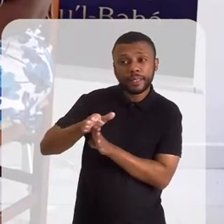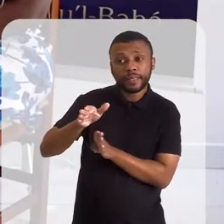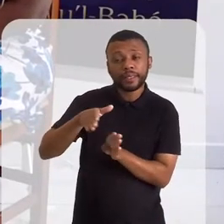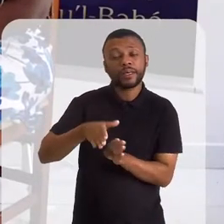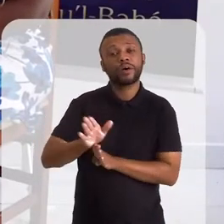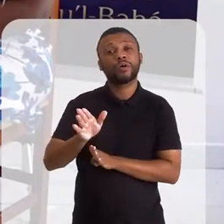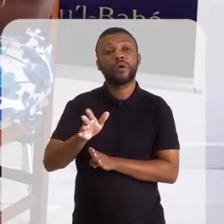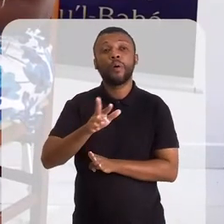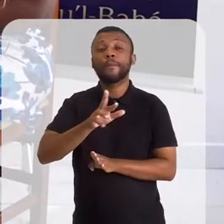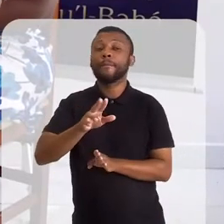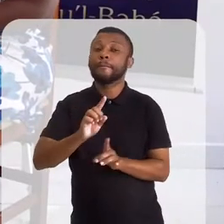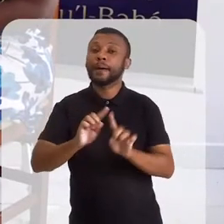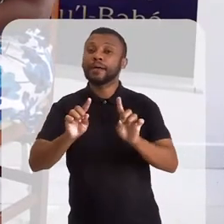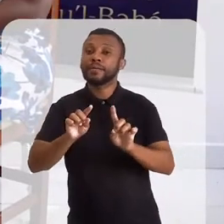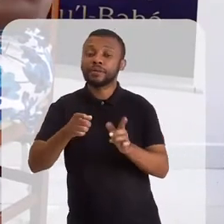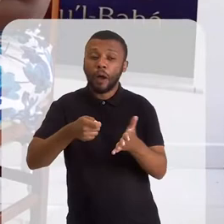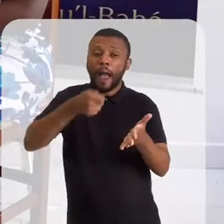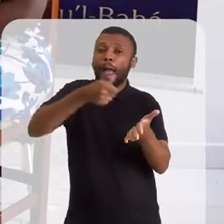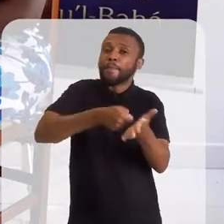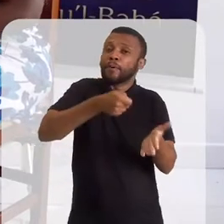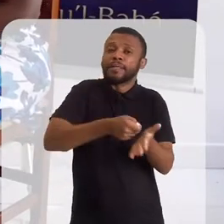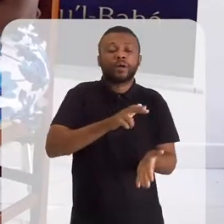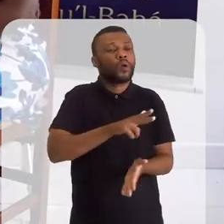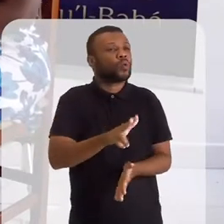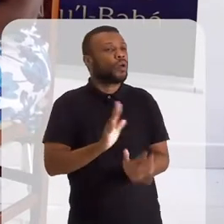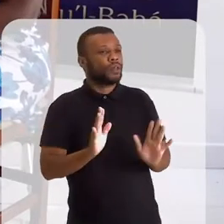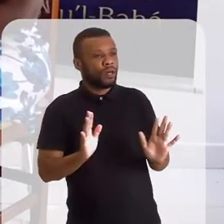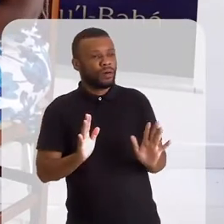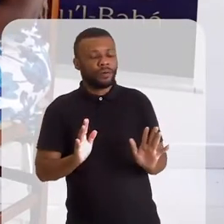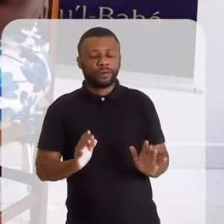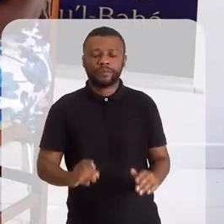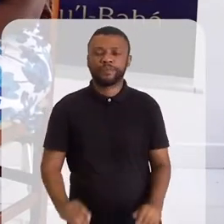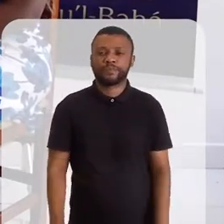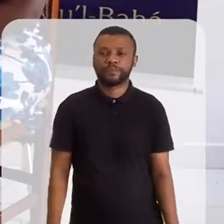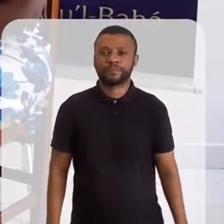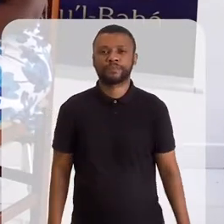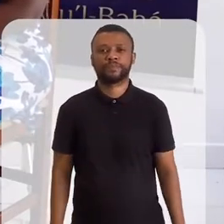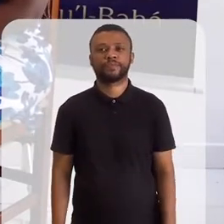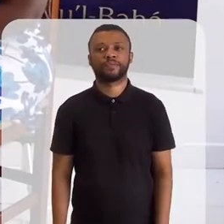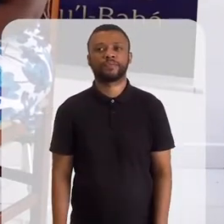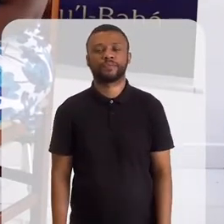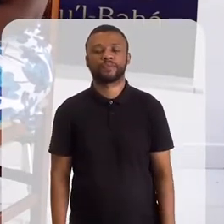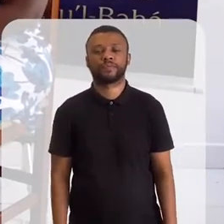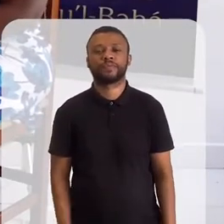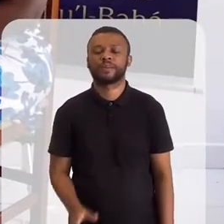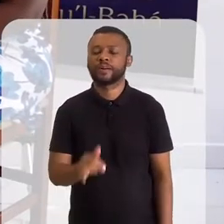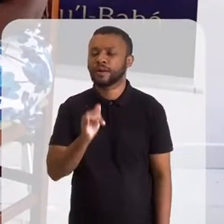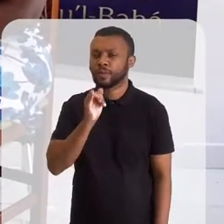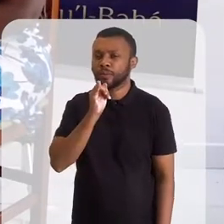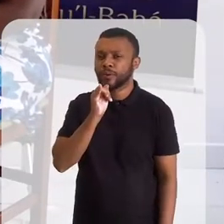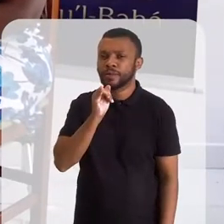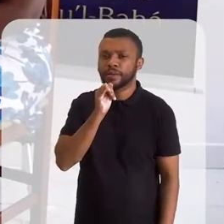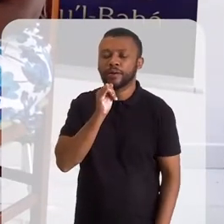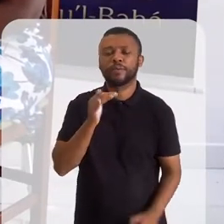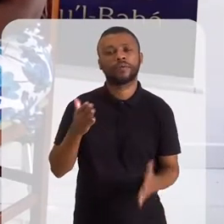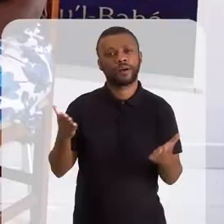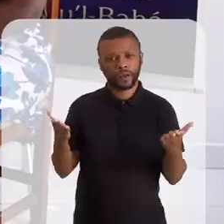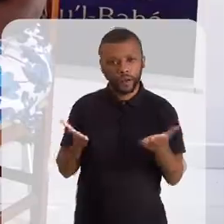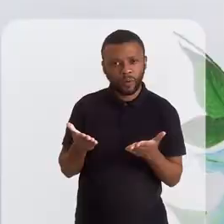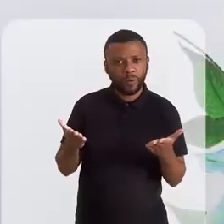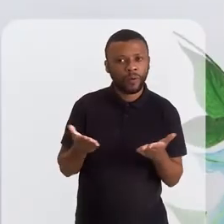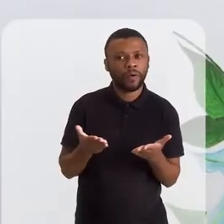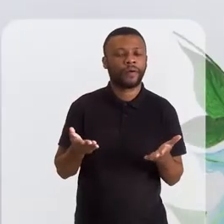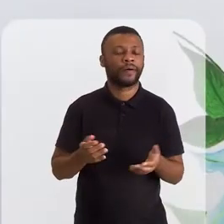se oriente a isso. Mas é uma orientação, mas não é uma imposição. Não é uma imposição, não é uma proibição. Exato.